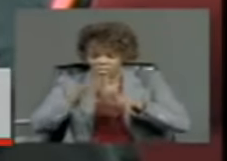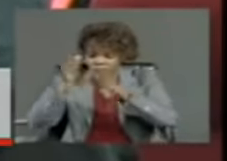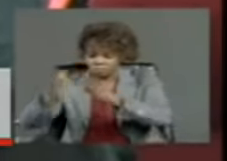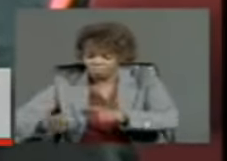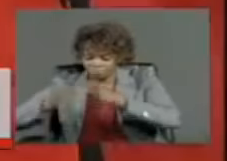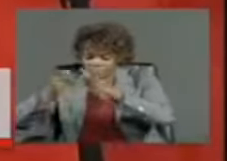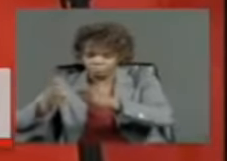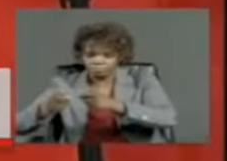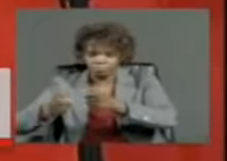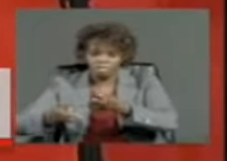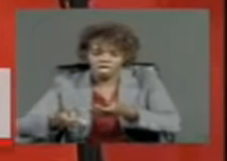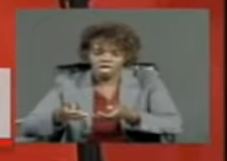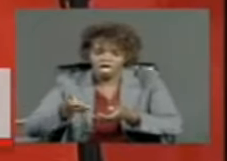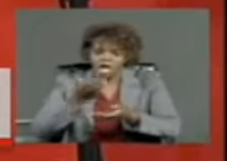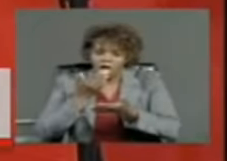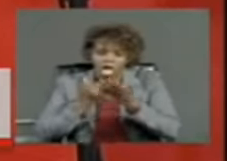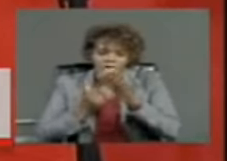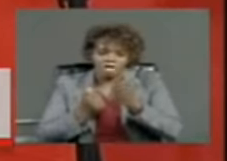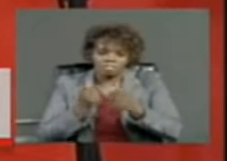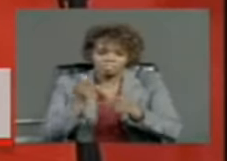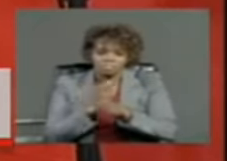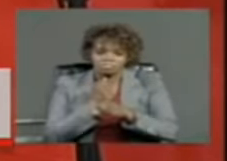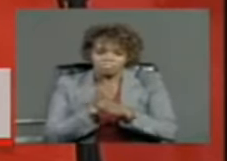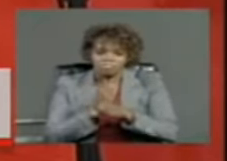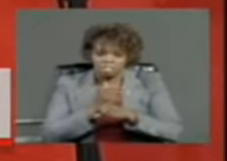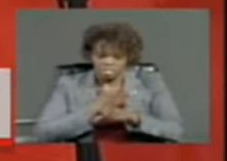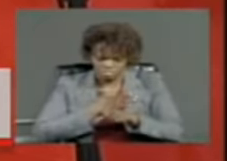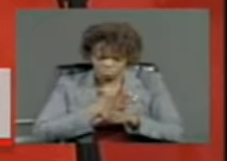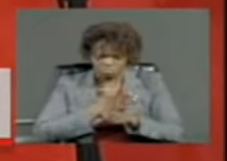para a mesa dos angolanos, eu conheço.